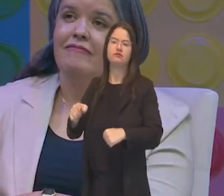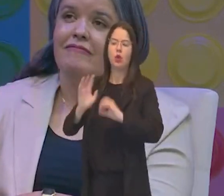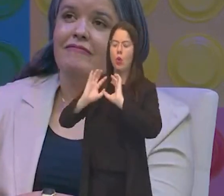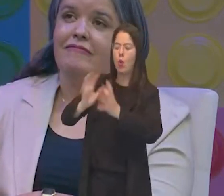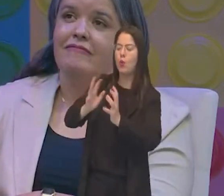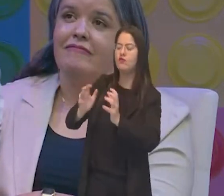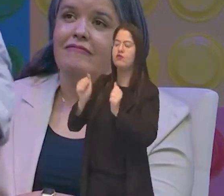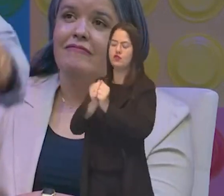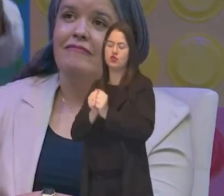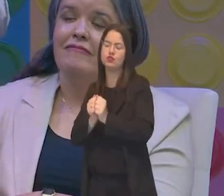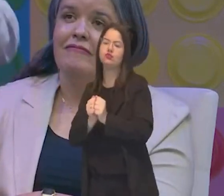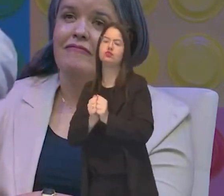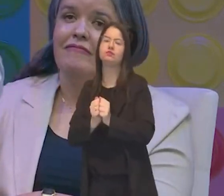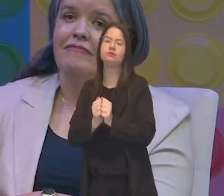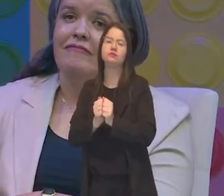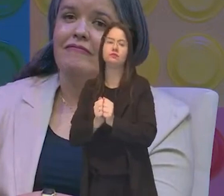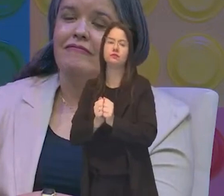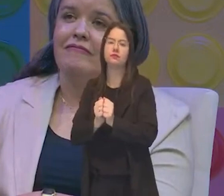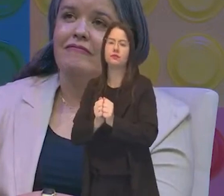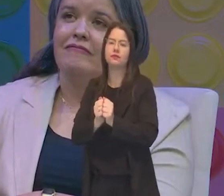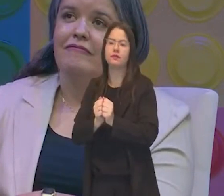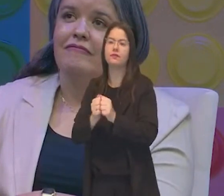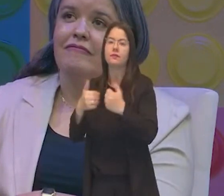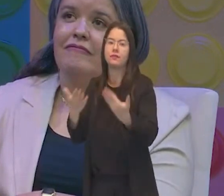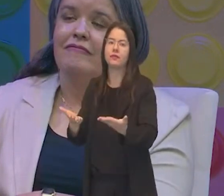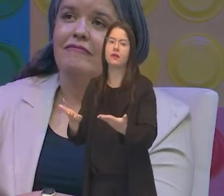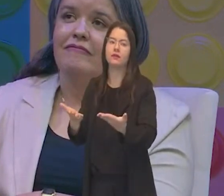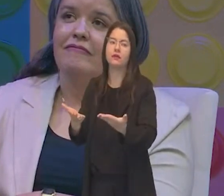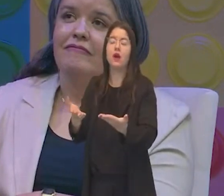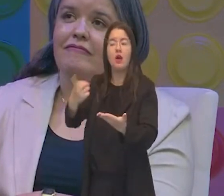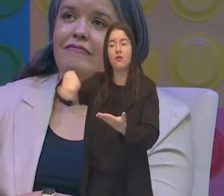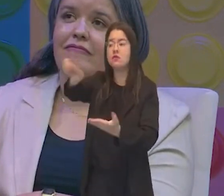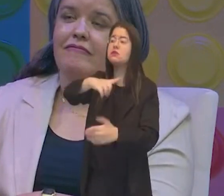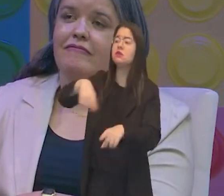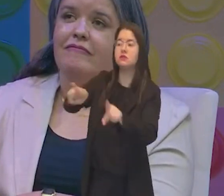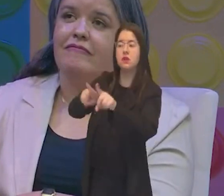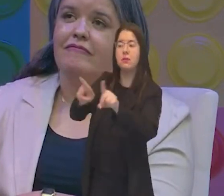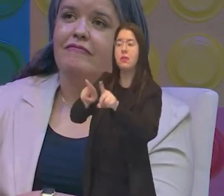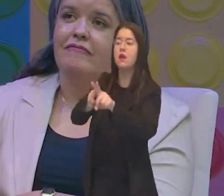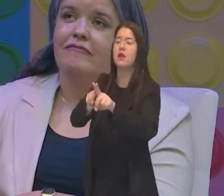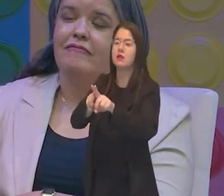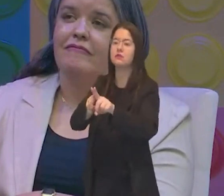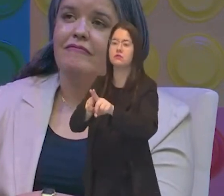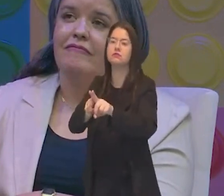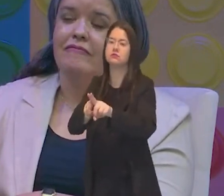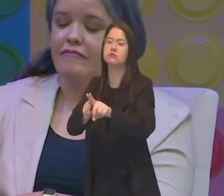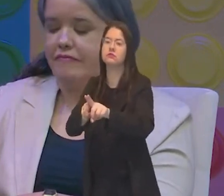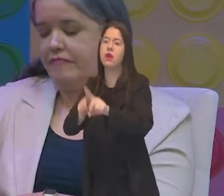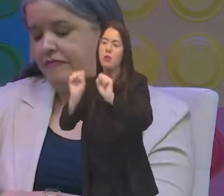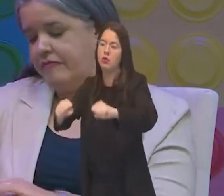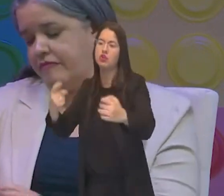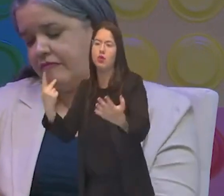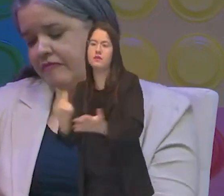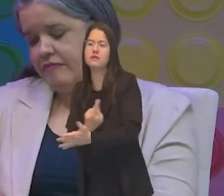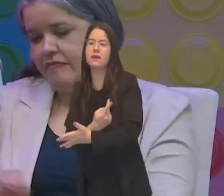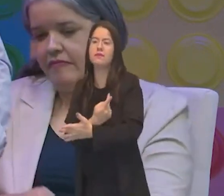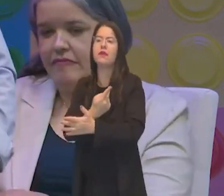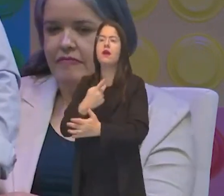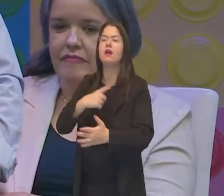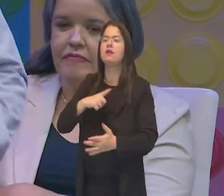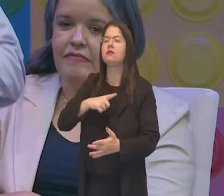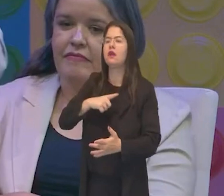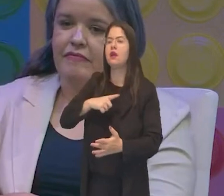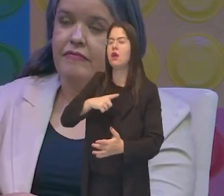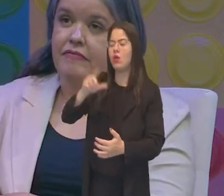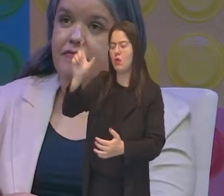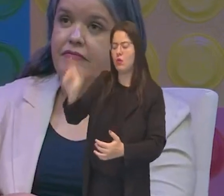amamos demais ele, serve a vocês aqui, muitas vezes está envolvido com a transmissão do culto, é alguém que está trabalhando